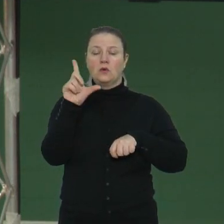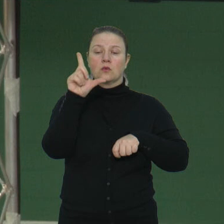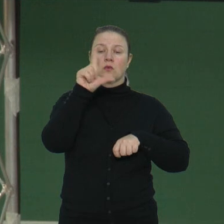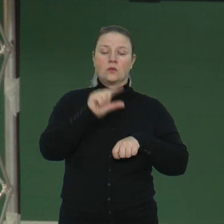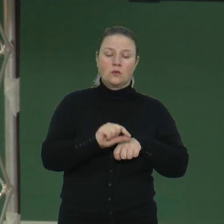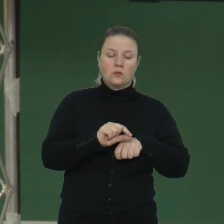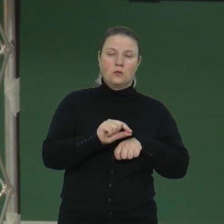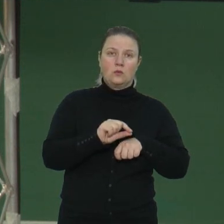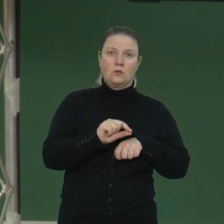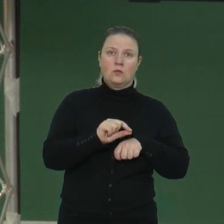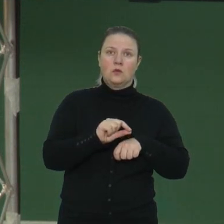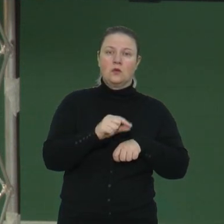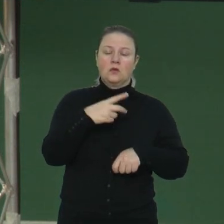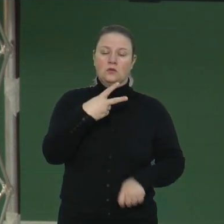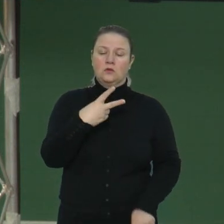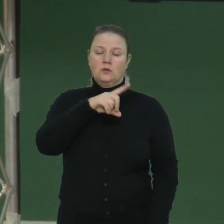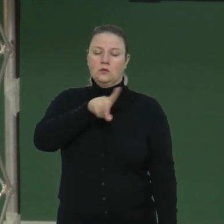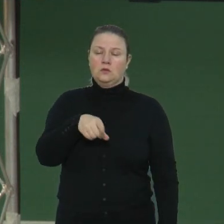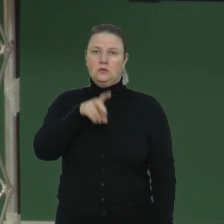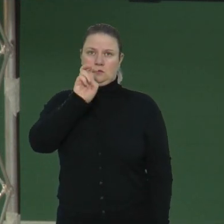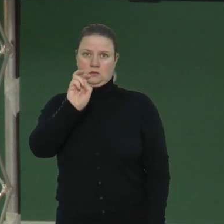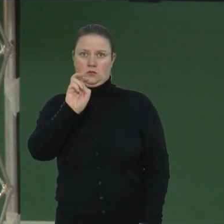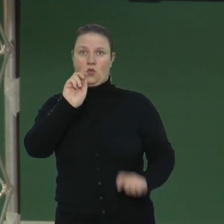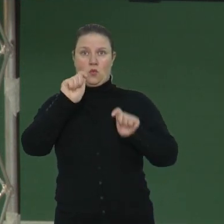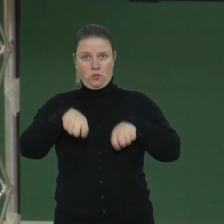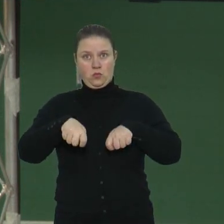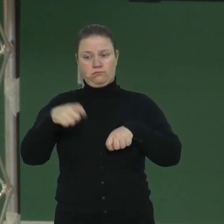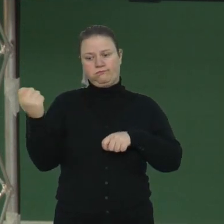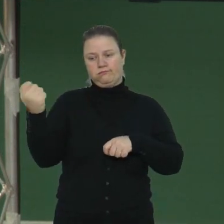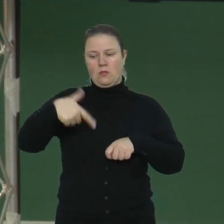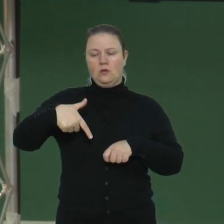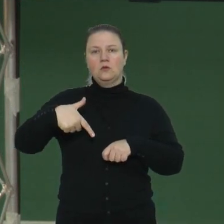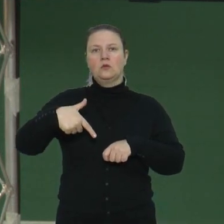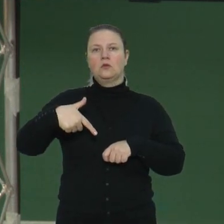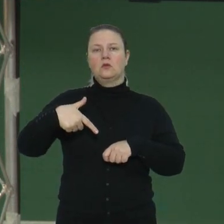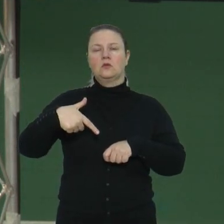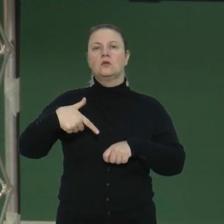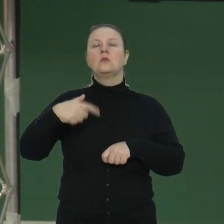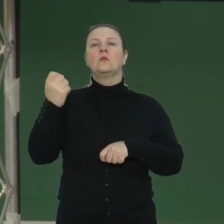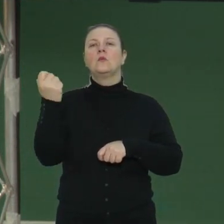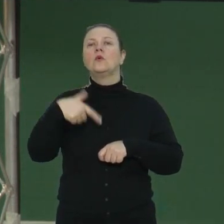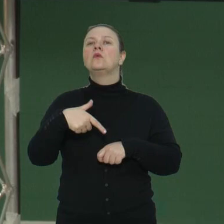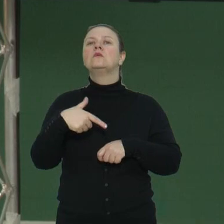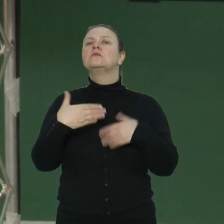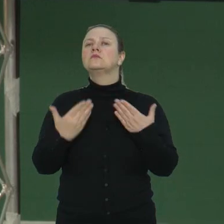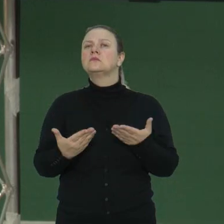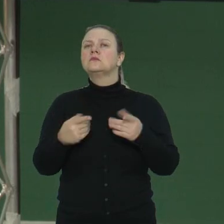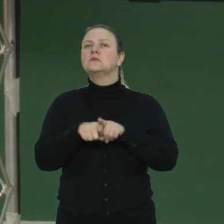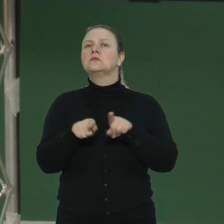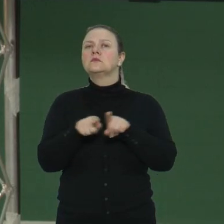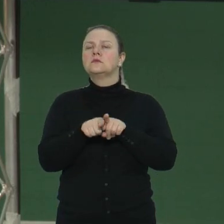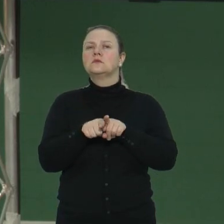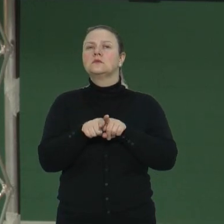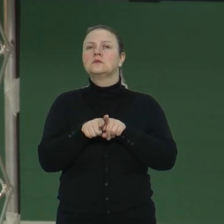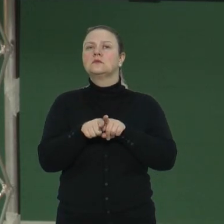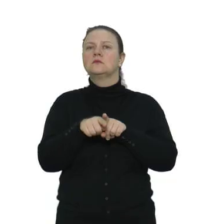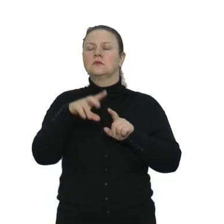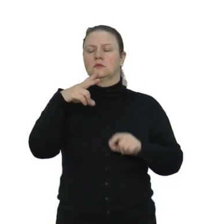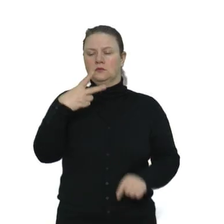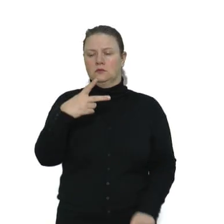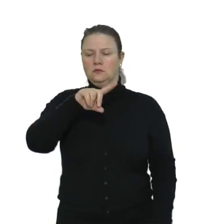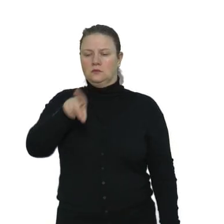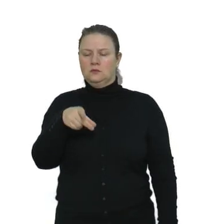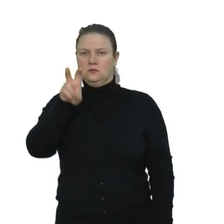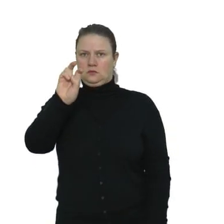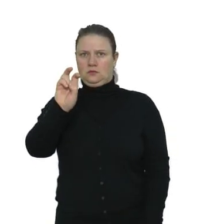menos 2,5, ou ele pode ser o quê? Maior, né, que menor que o 2,5 ou maior que o menos